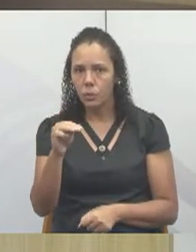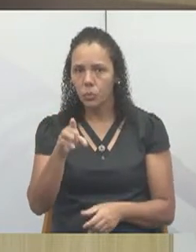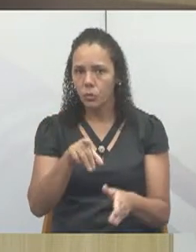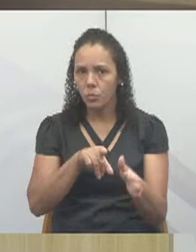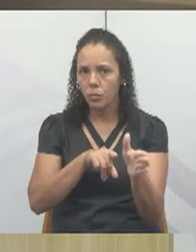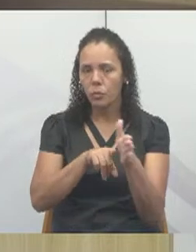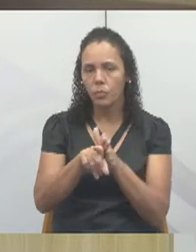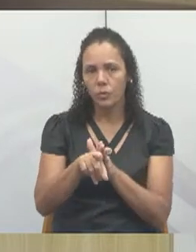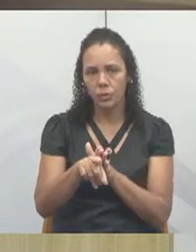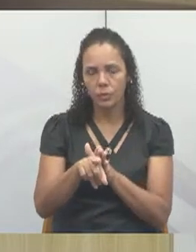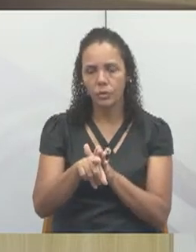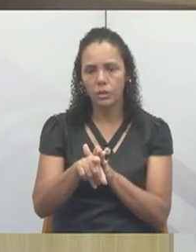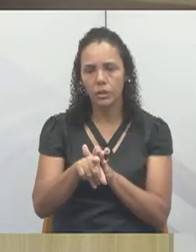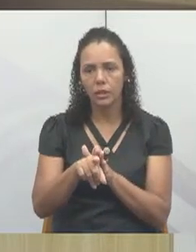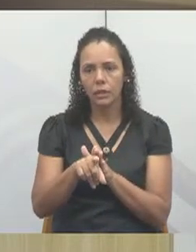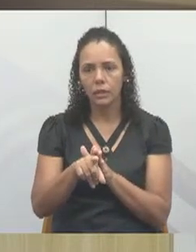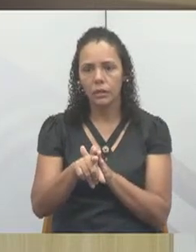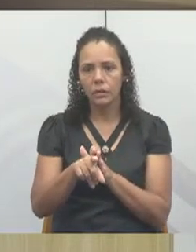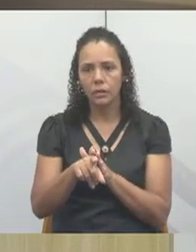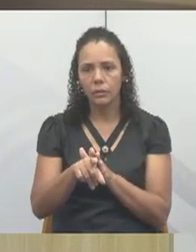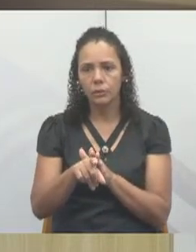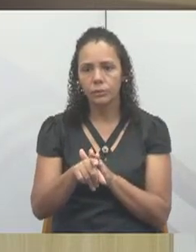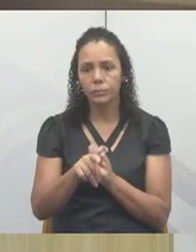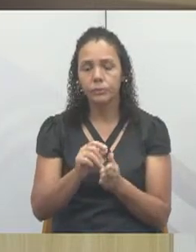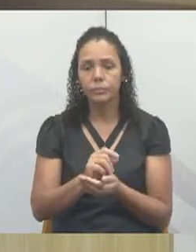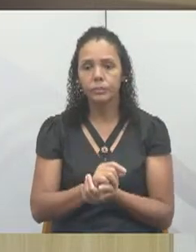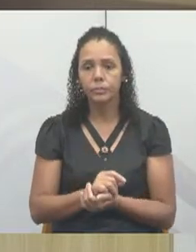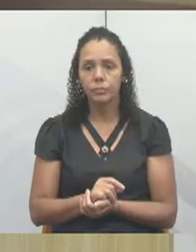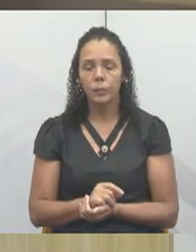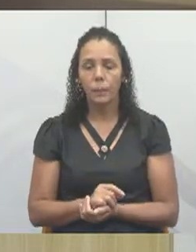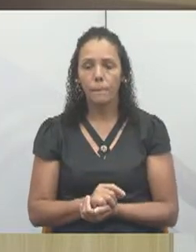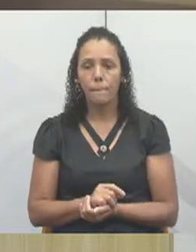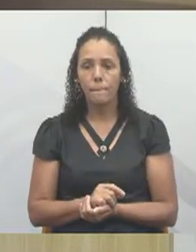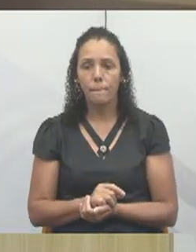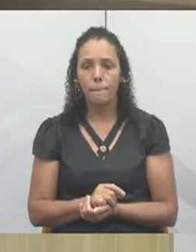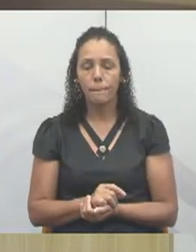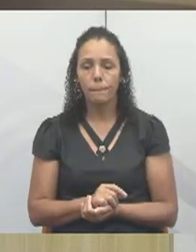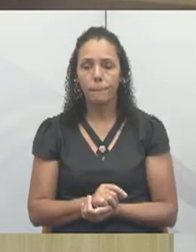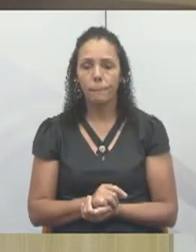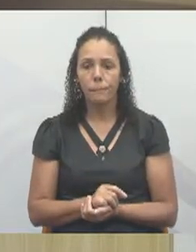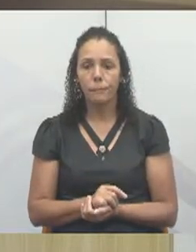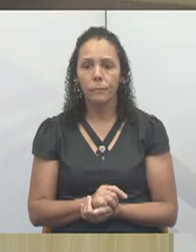e questionamentos, sendo o tempo interrompido